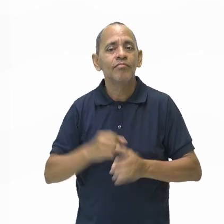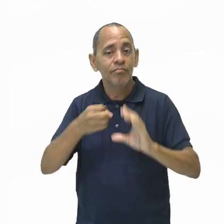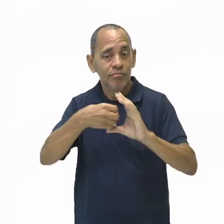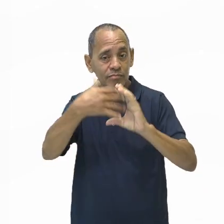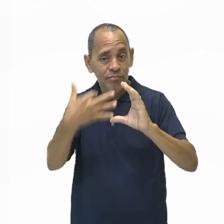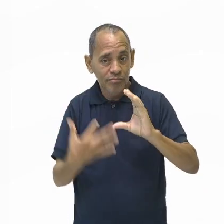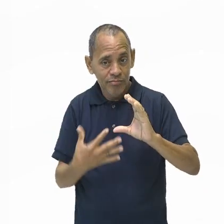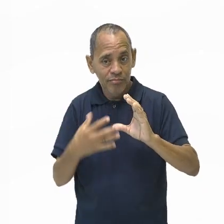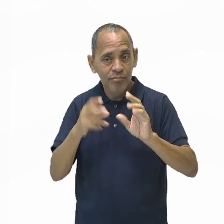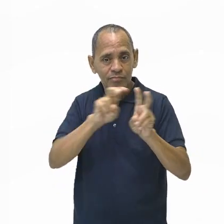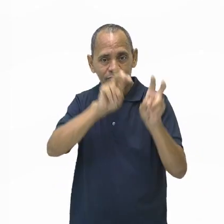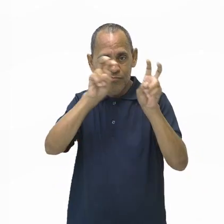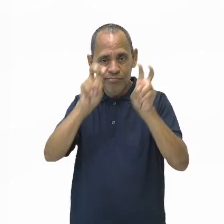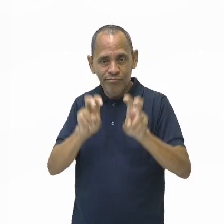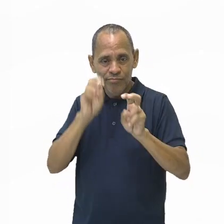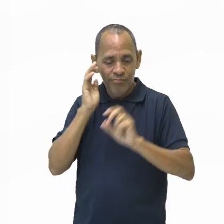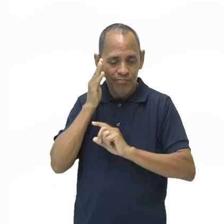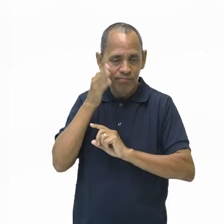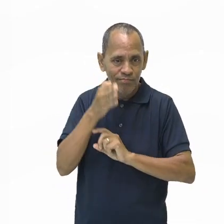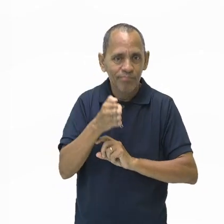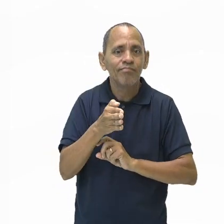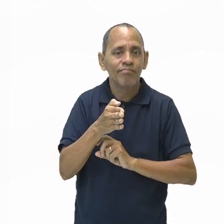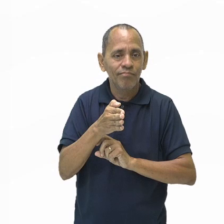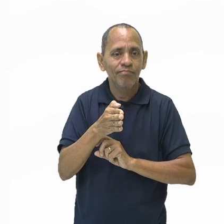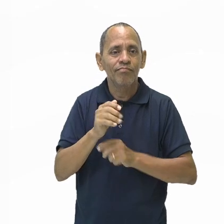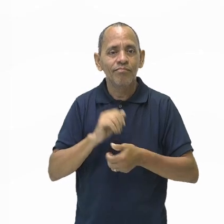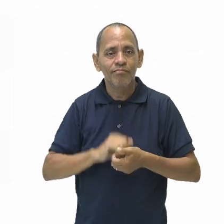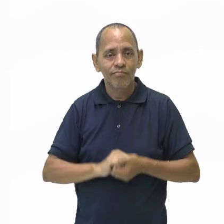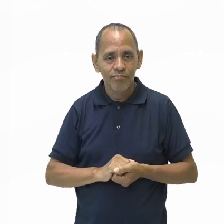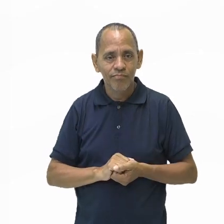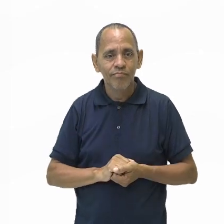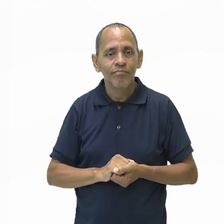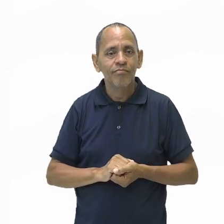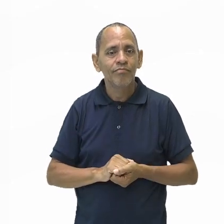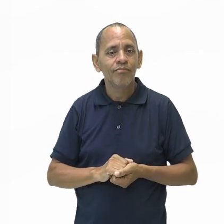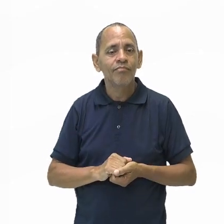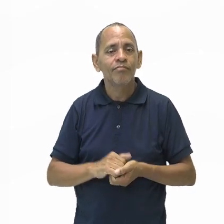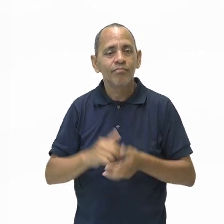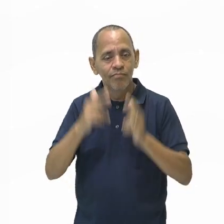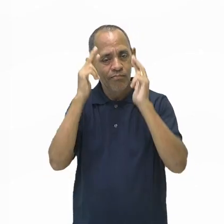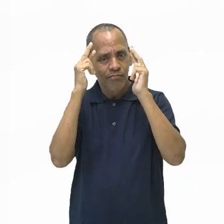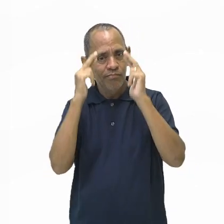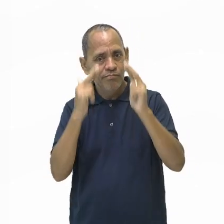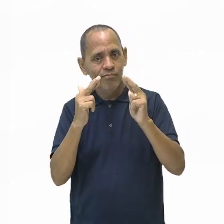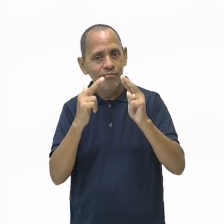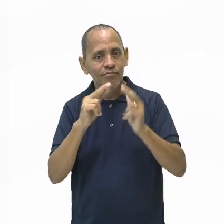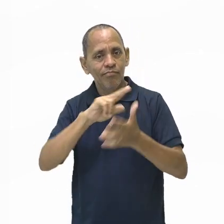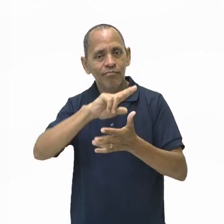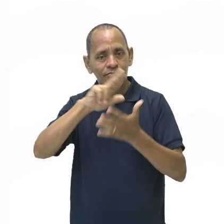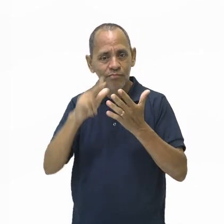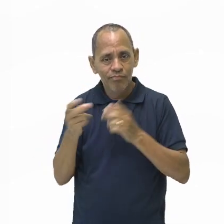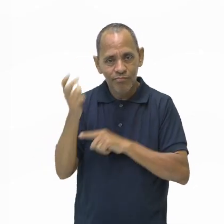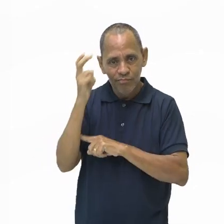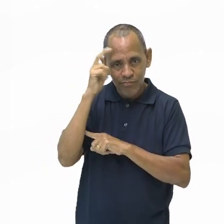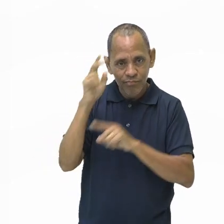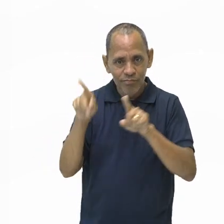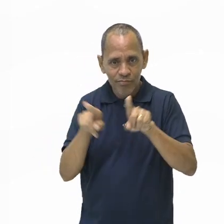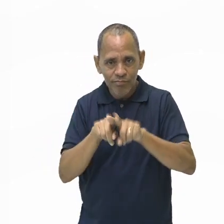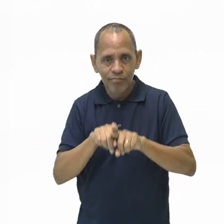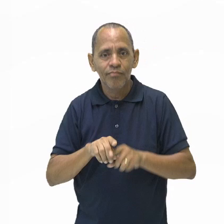em citações diretas e indiretas, respeitando a diversidade cultural,